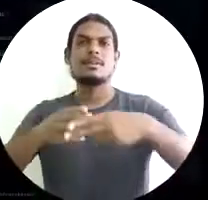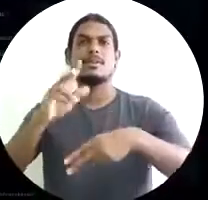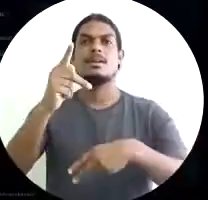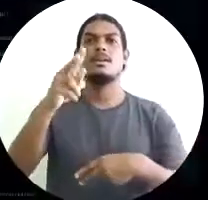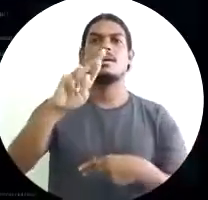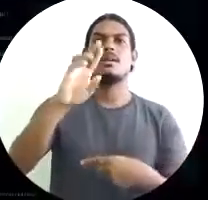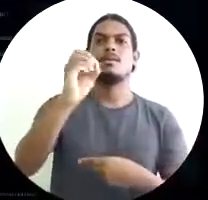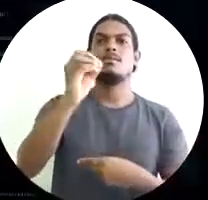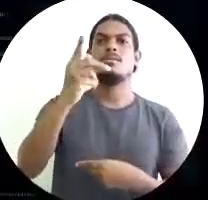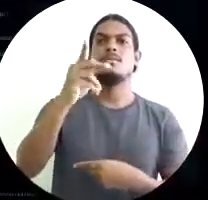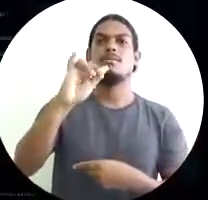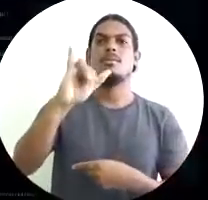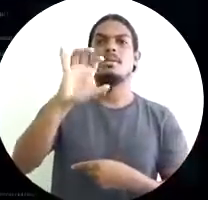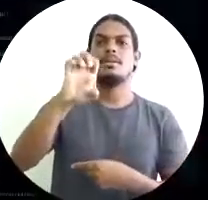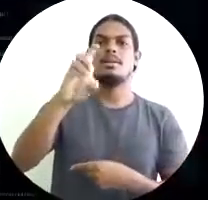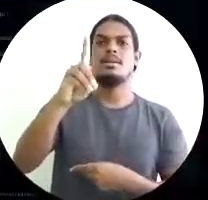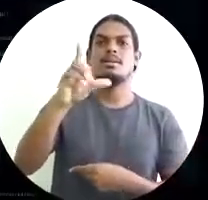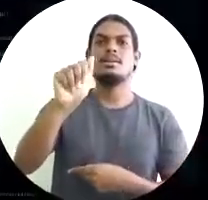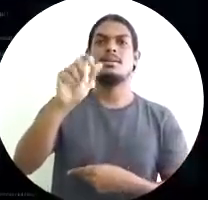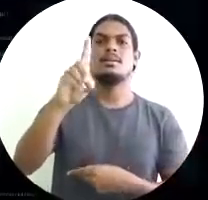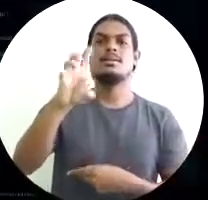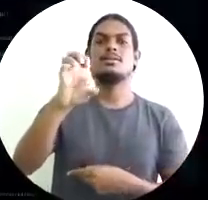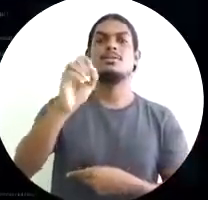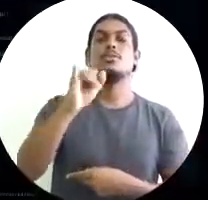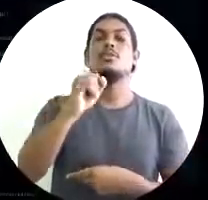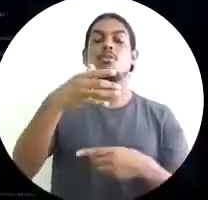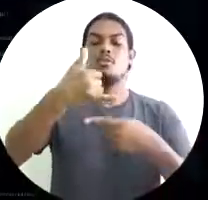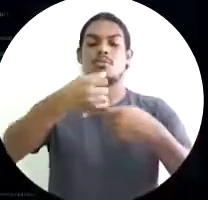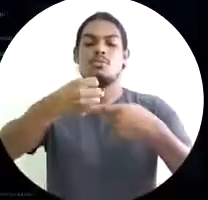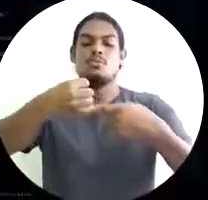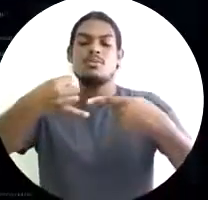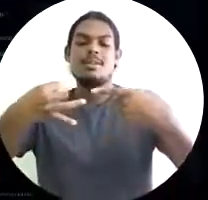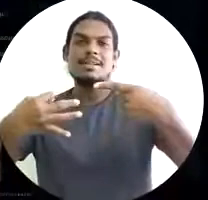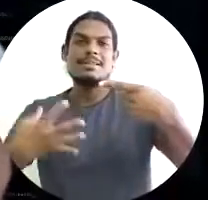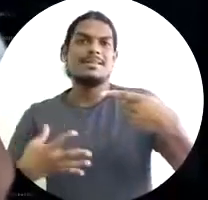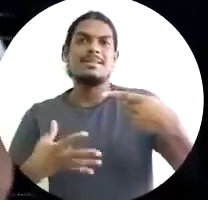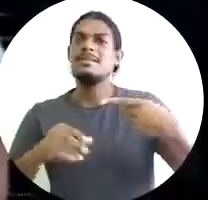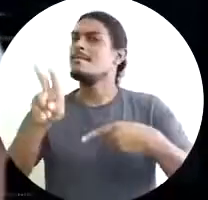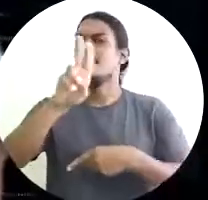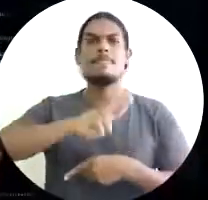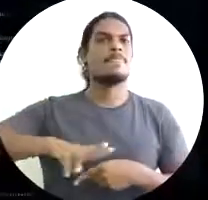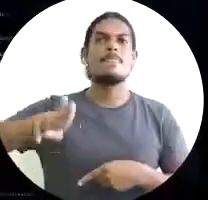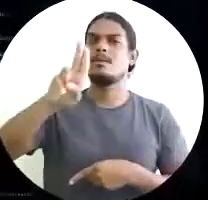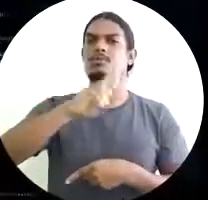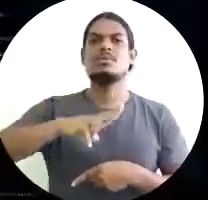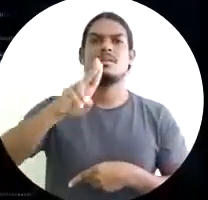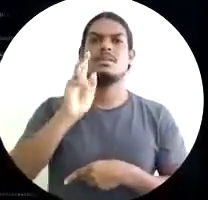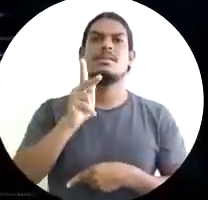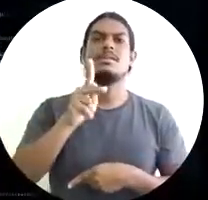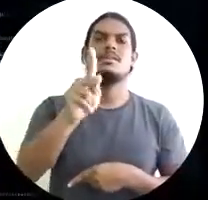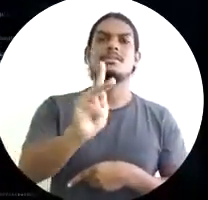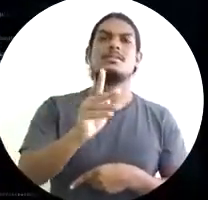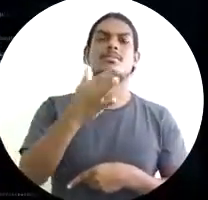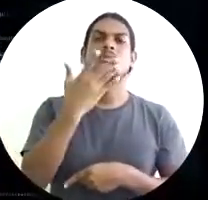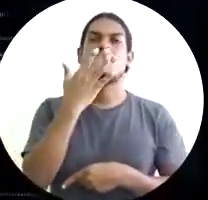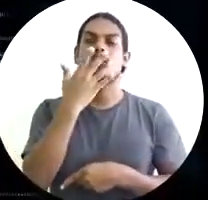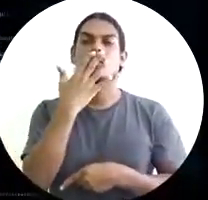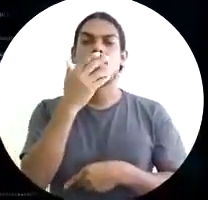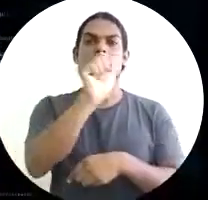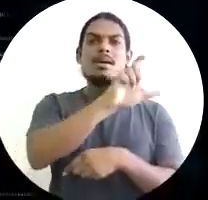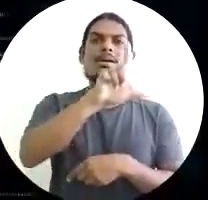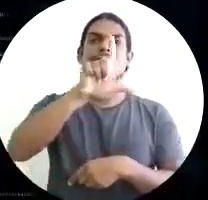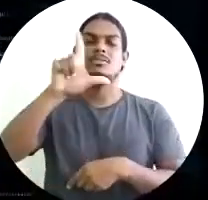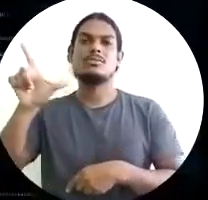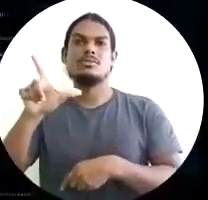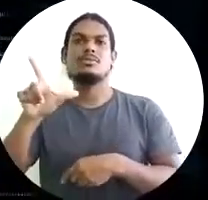um link que não foi visitado, ele vai ser azul. Um link que foi visitado, ele é lilás. Então